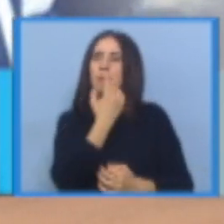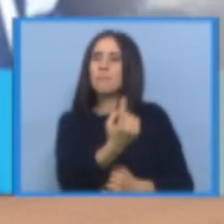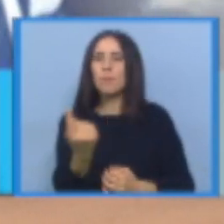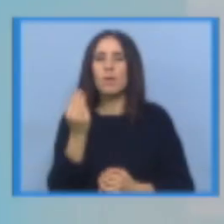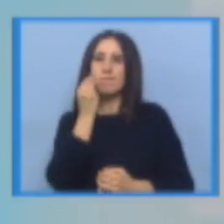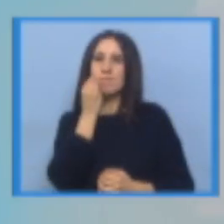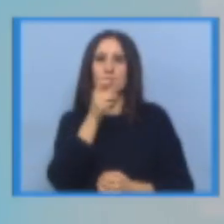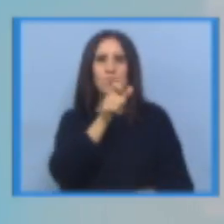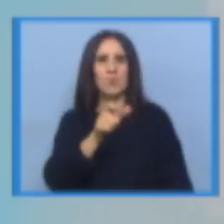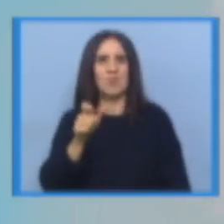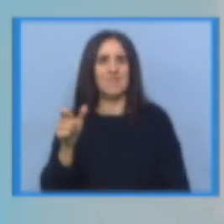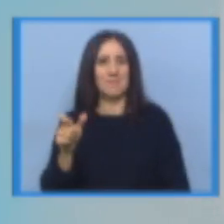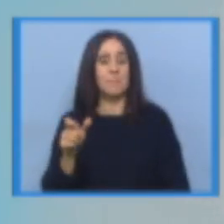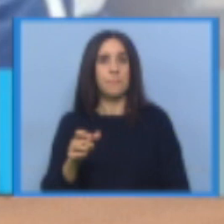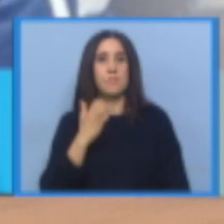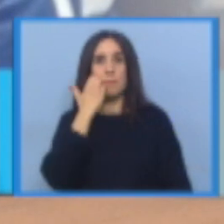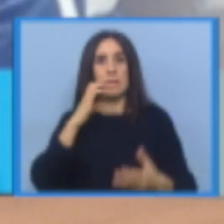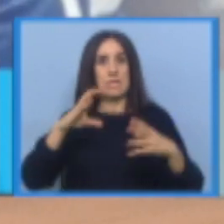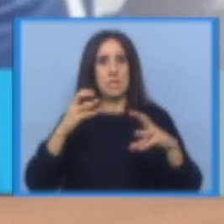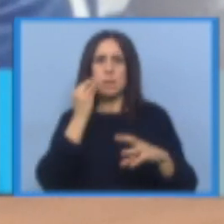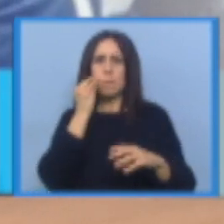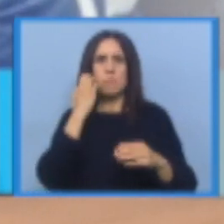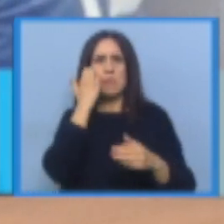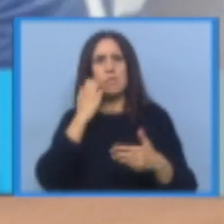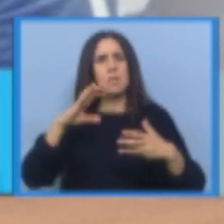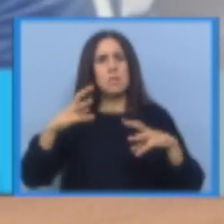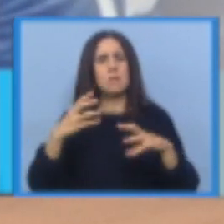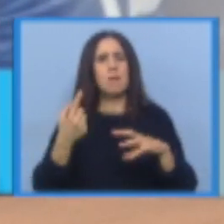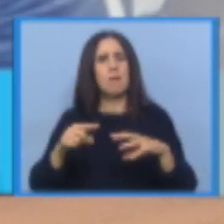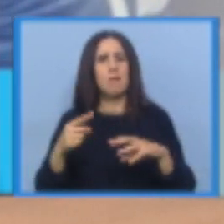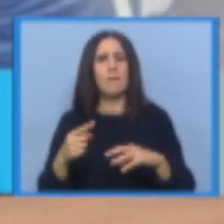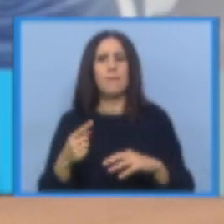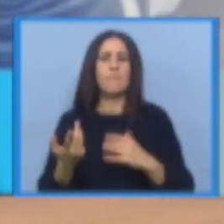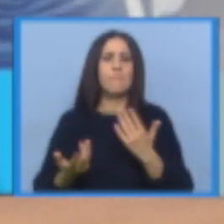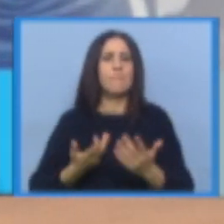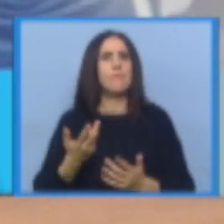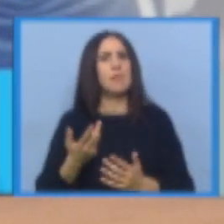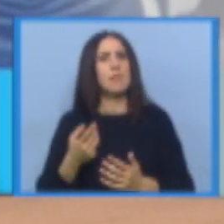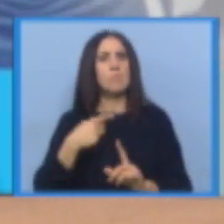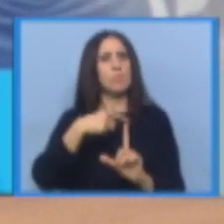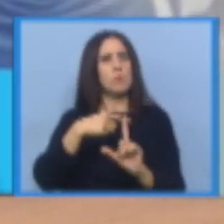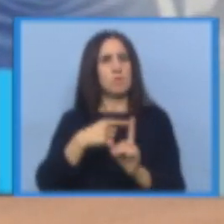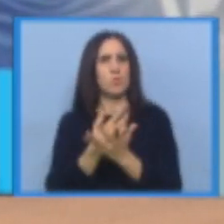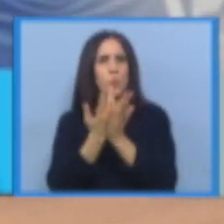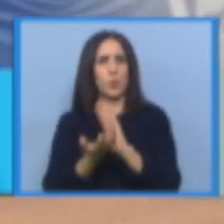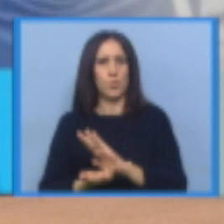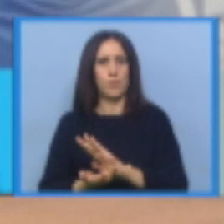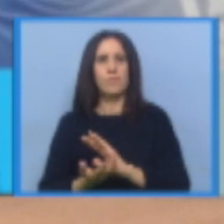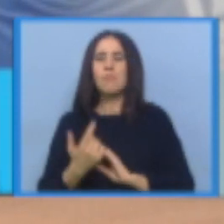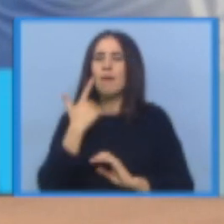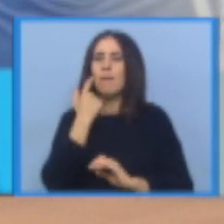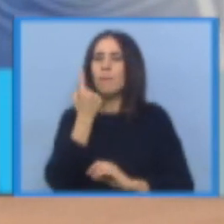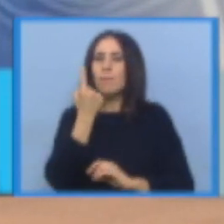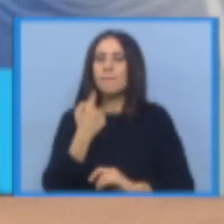cada pessoa. Estas situações de crise, como todas as crises, também têm muitas dimensões positivas. E tem talvez uma